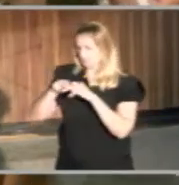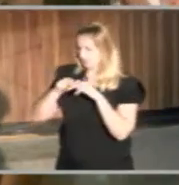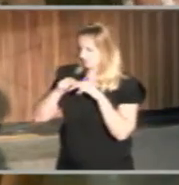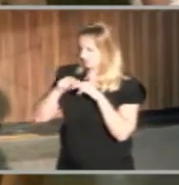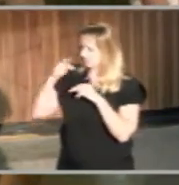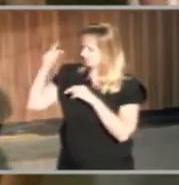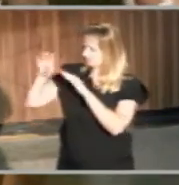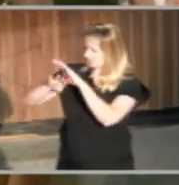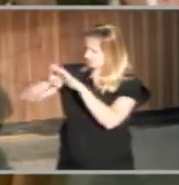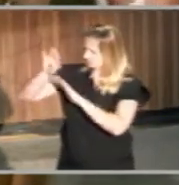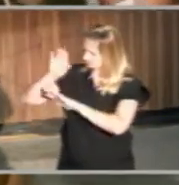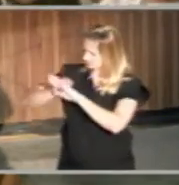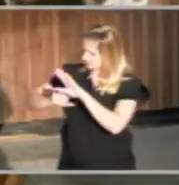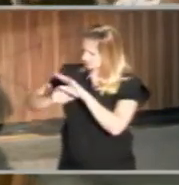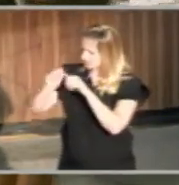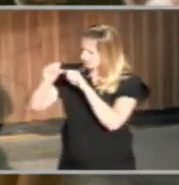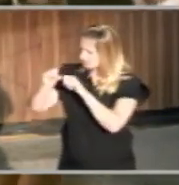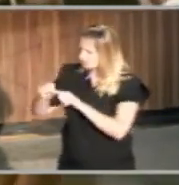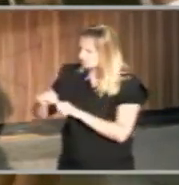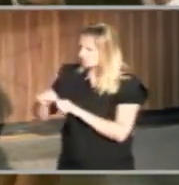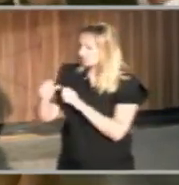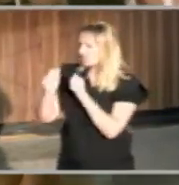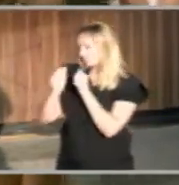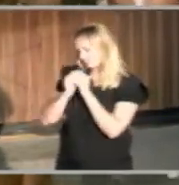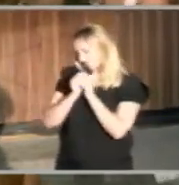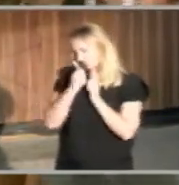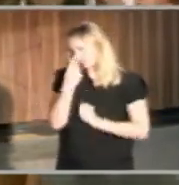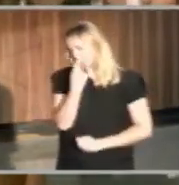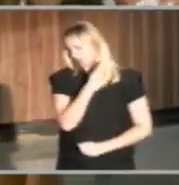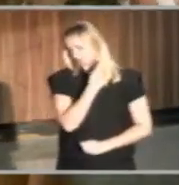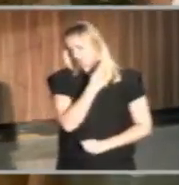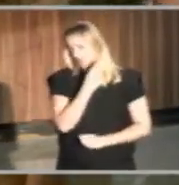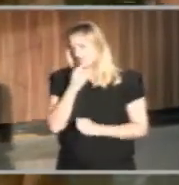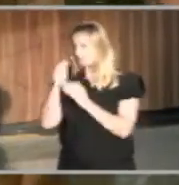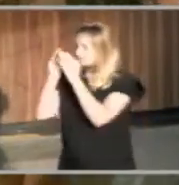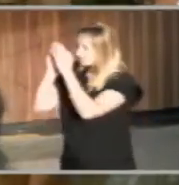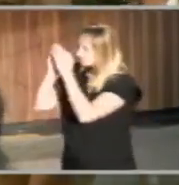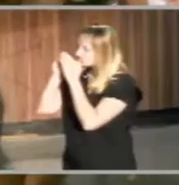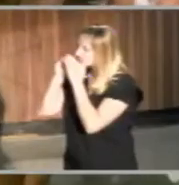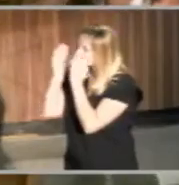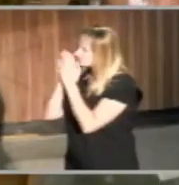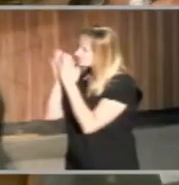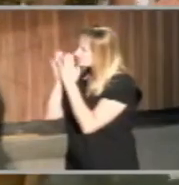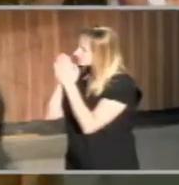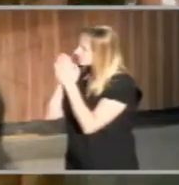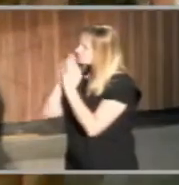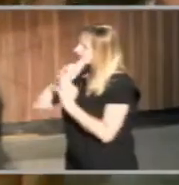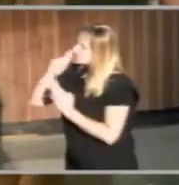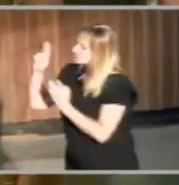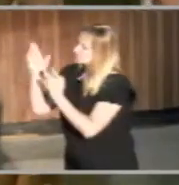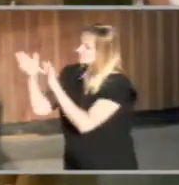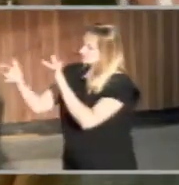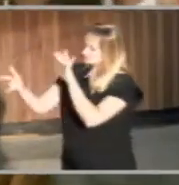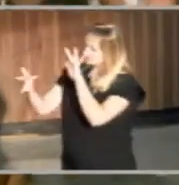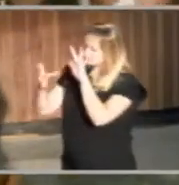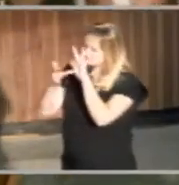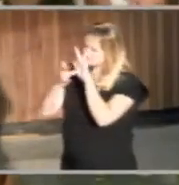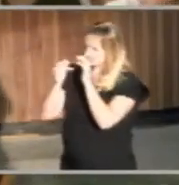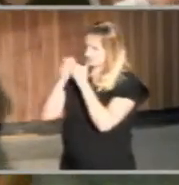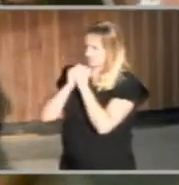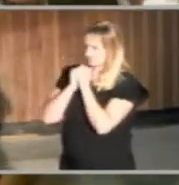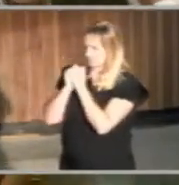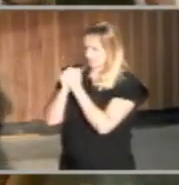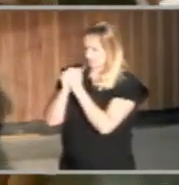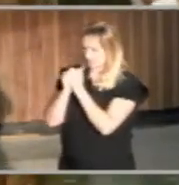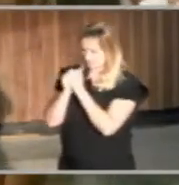com ela, Senhor, fica com os seus queridos. É aquilo que te pedimos e oramos no nome de Jesus.